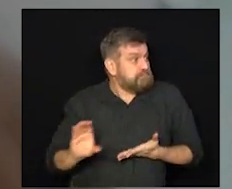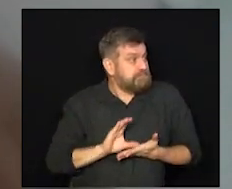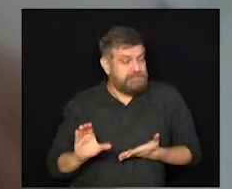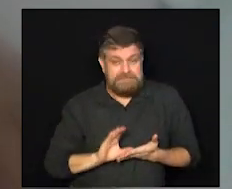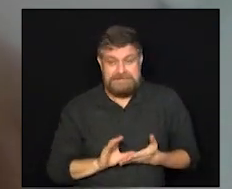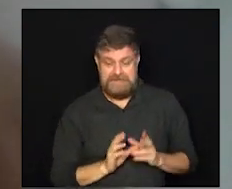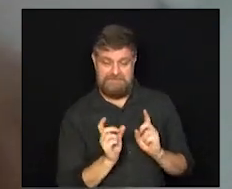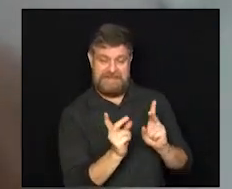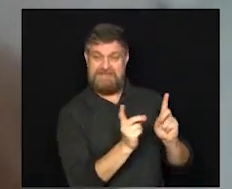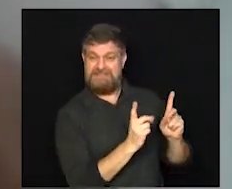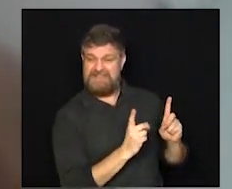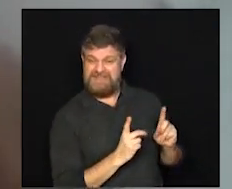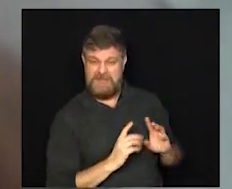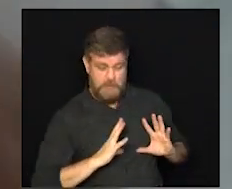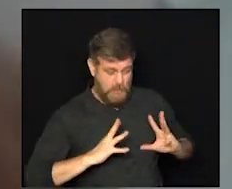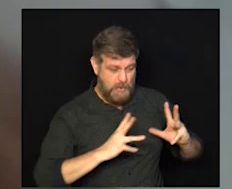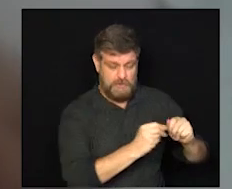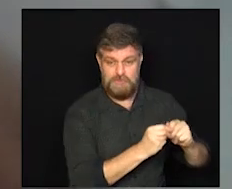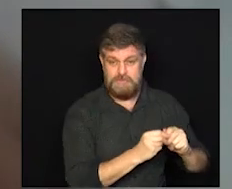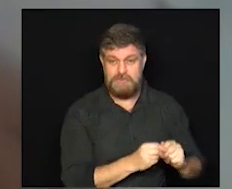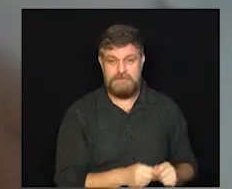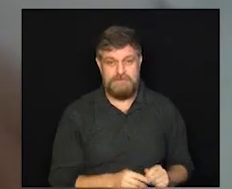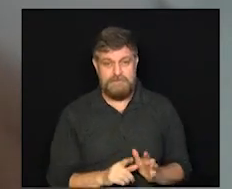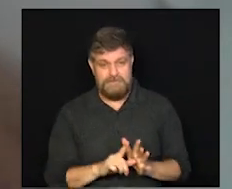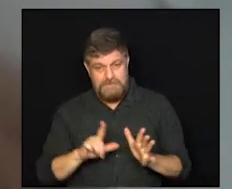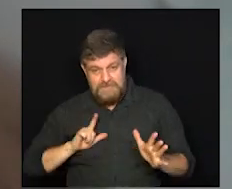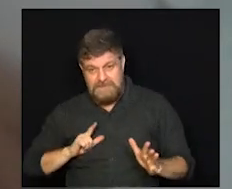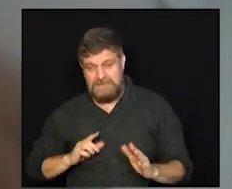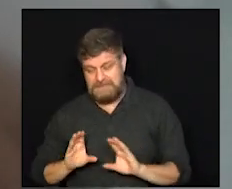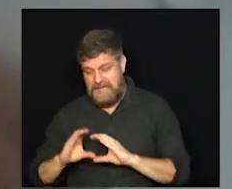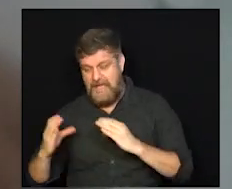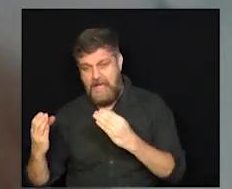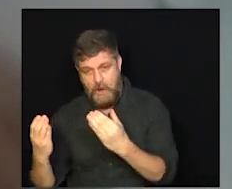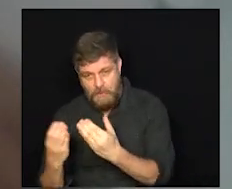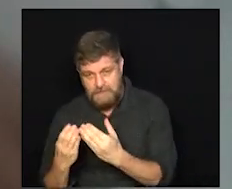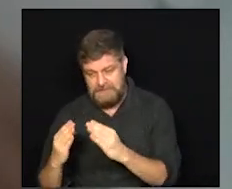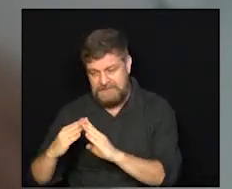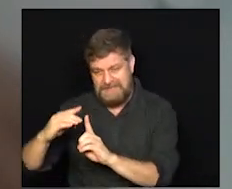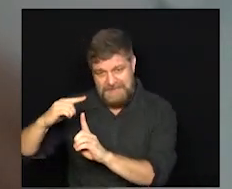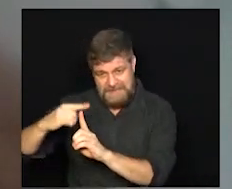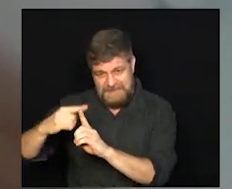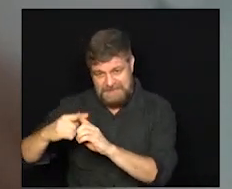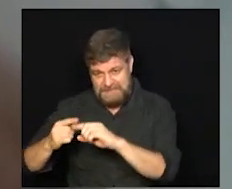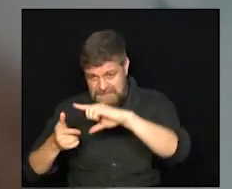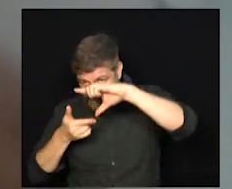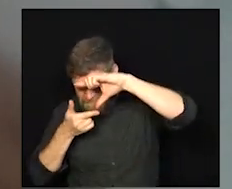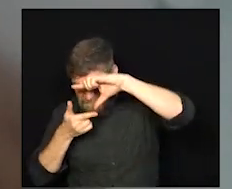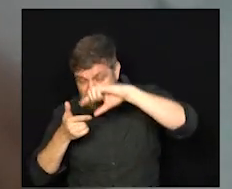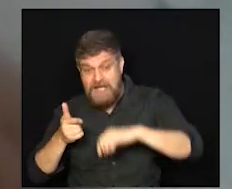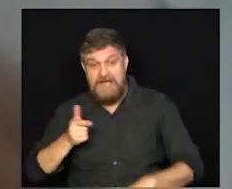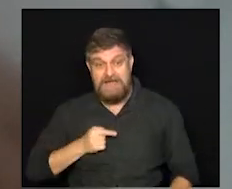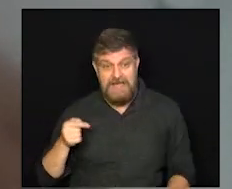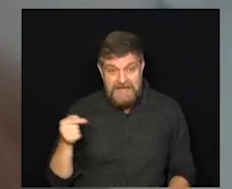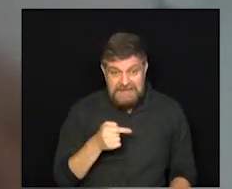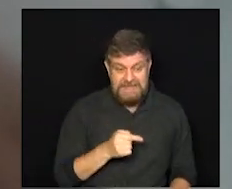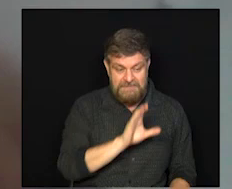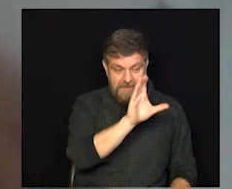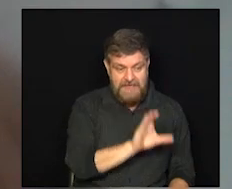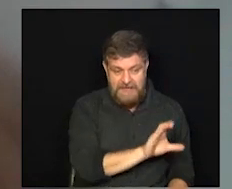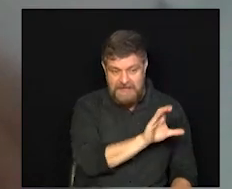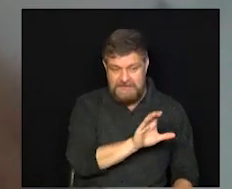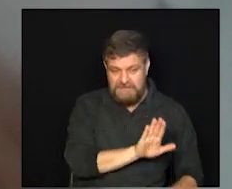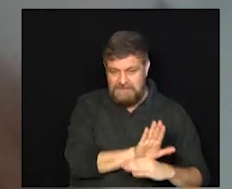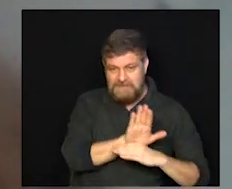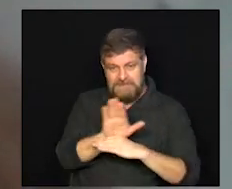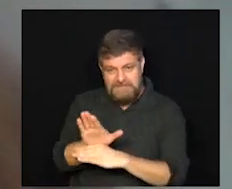antes da comunidade ortodoxa ir embora, ela fez uma homenagem muito bonita para o Ângelo Roncalli. Foi lá, agradeceu,